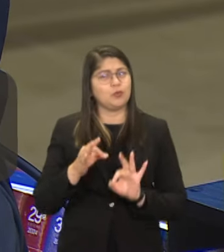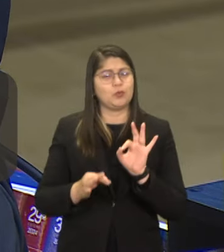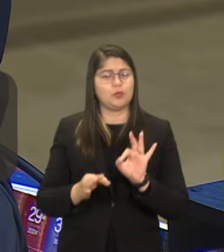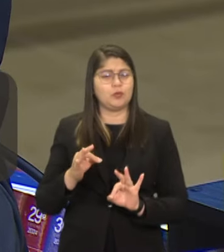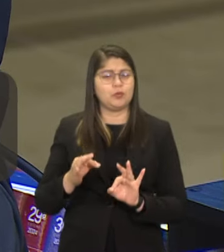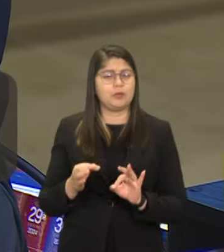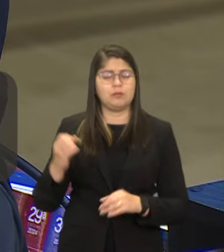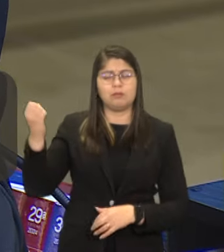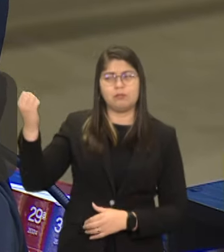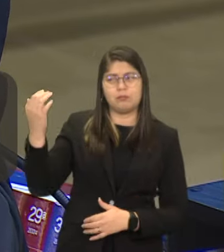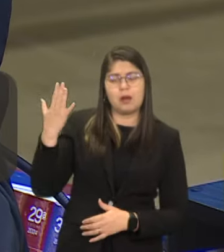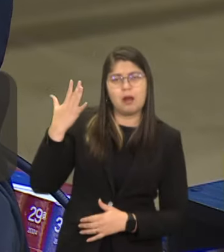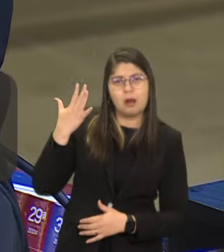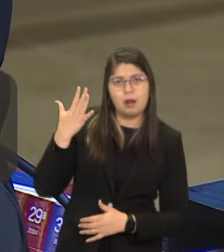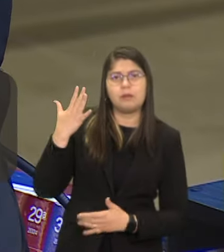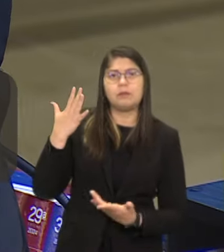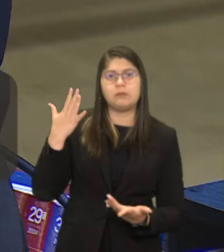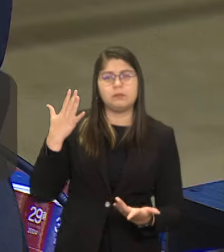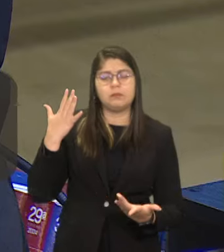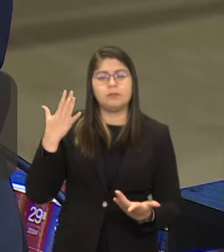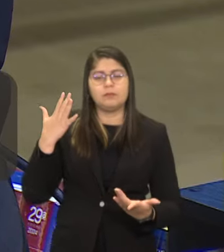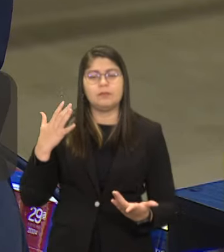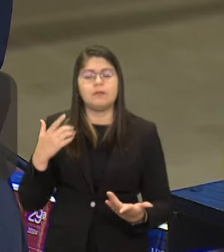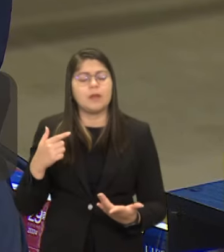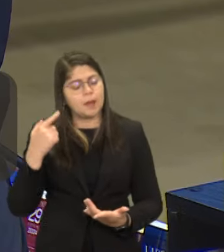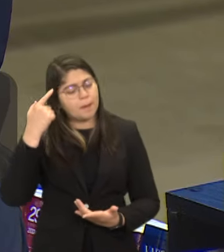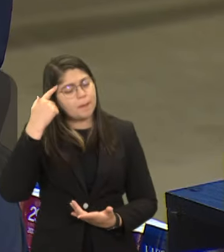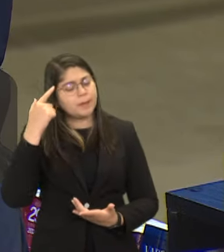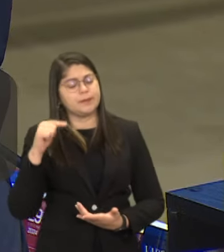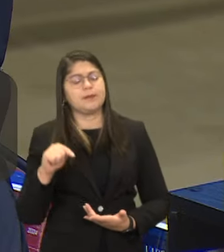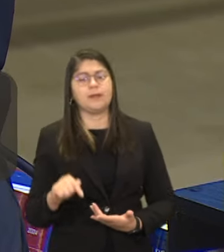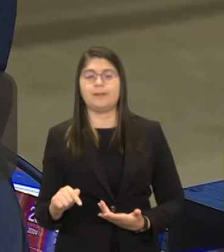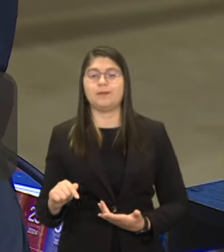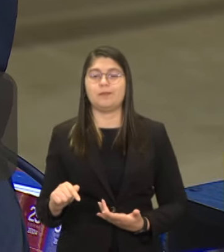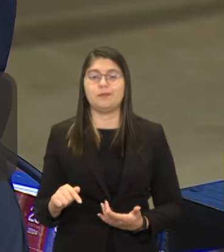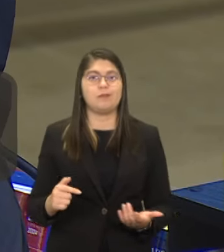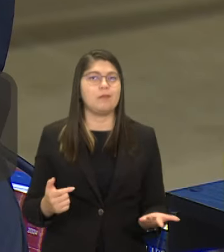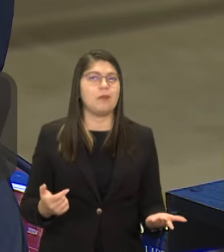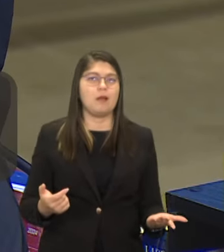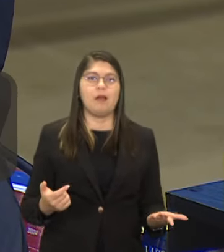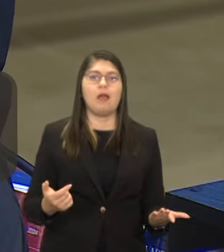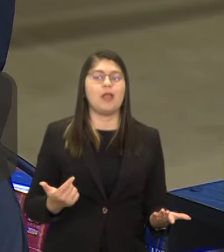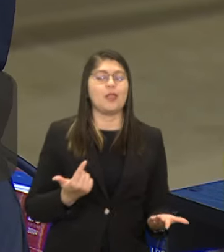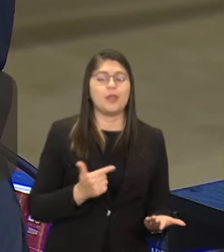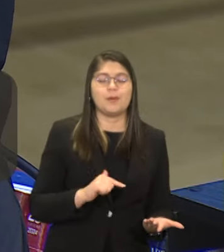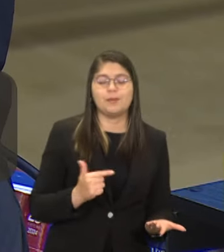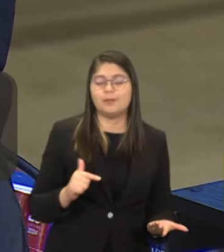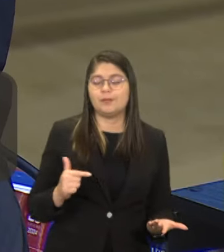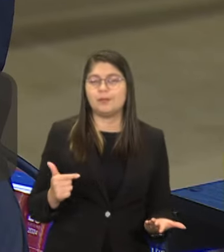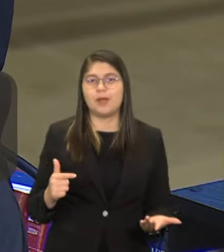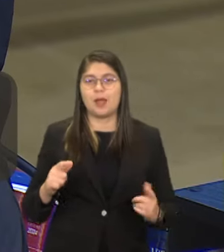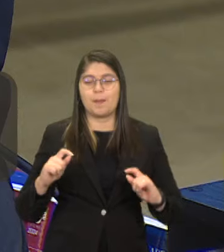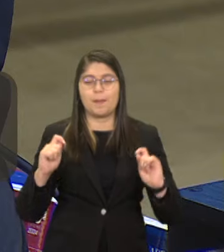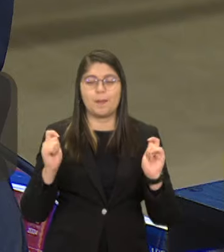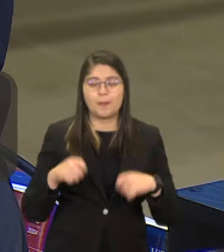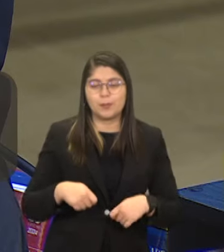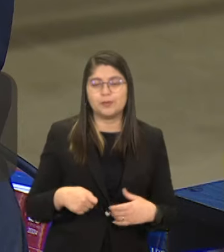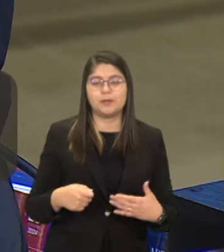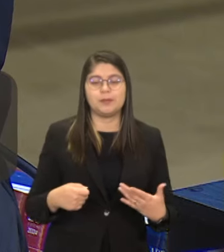nós somos caudatários, aí mesmo é que, obviamente, não existe essa possibilidade